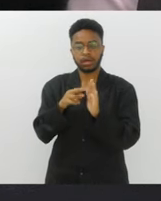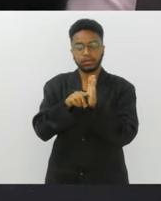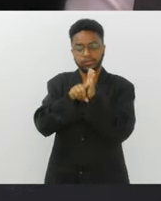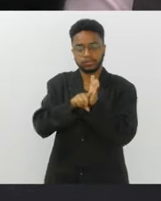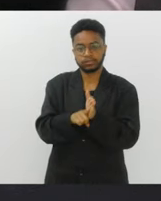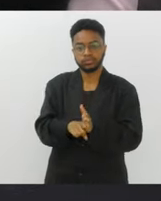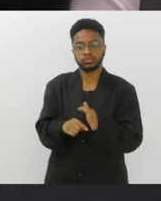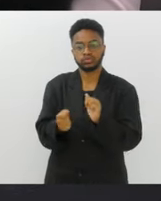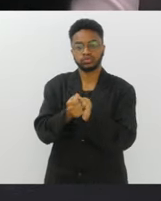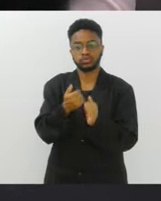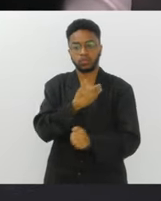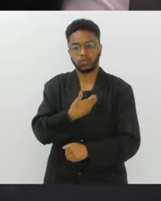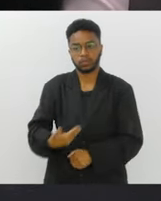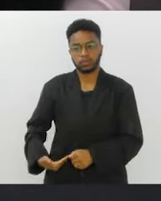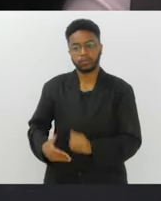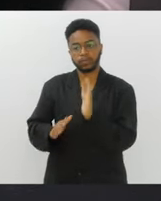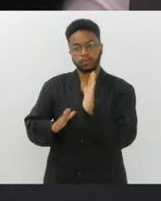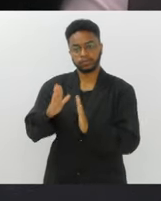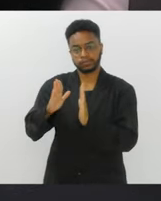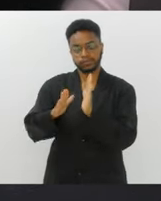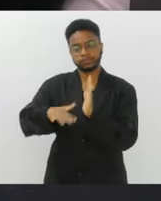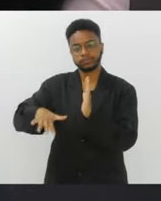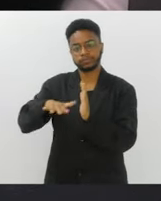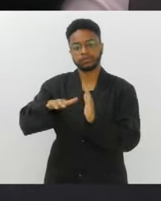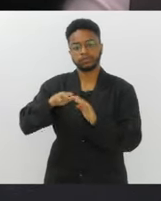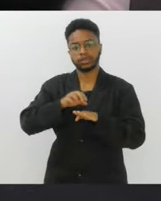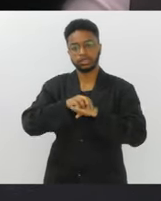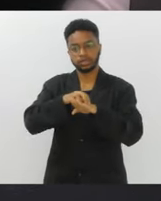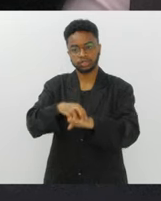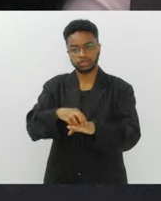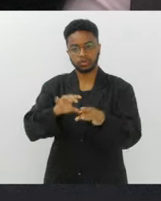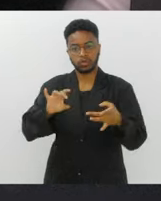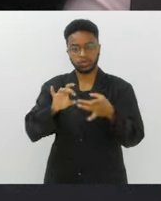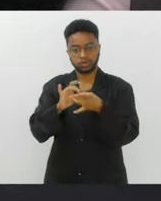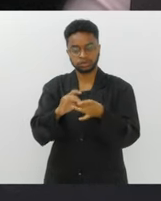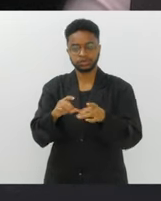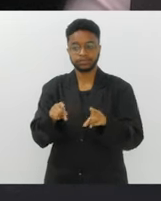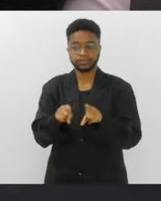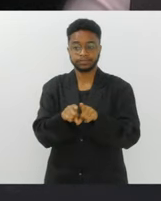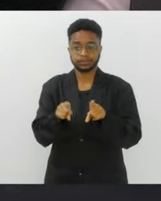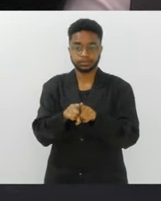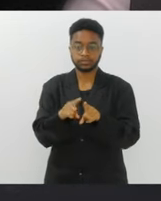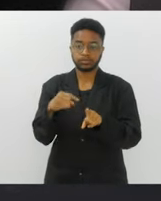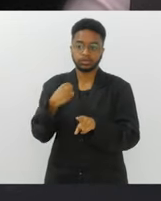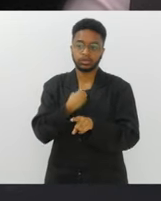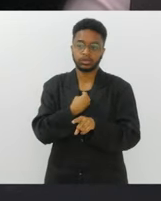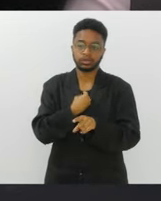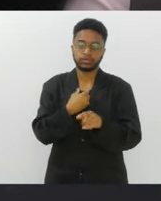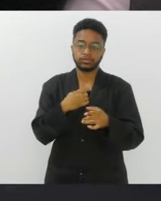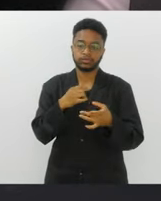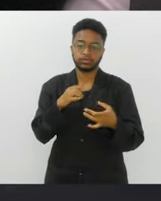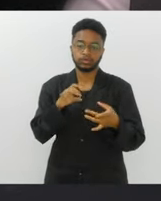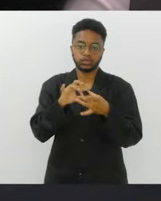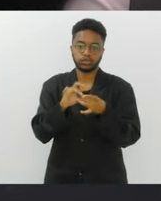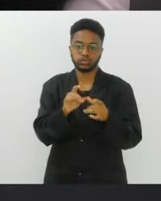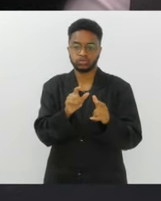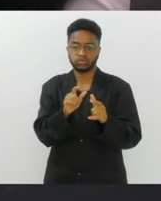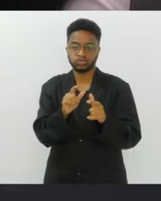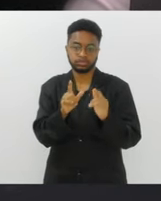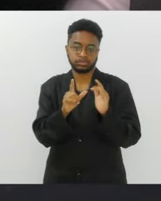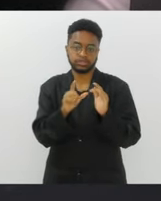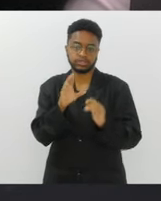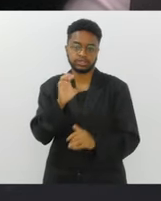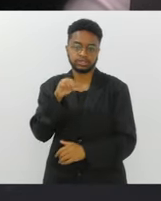Estado em toda a governança e gestão de transportes do governo do Estado. Estivemos com algumas entidades vinculadas, com a Central,